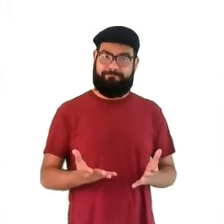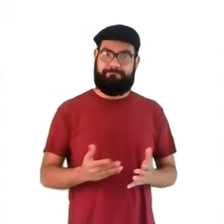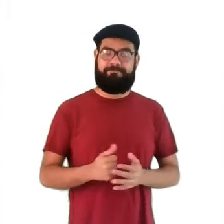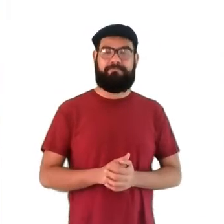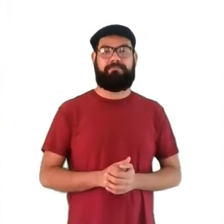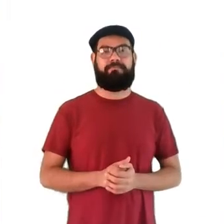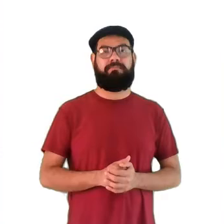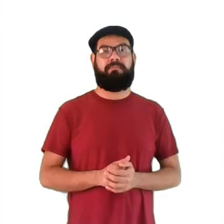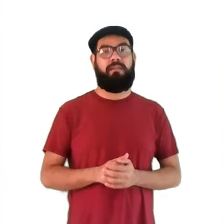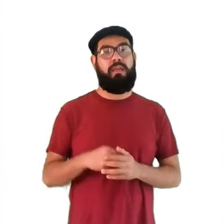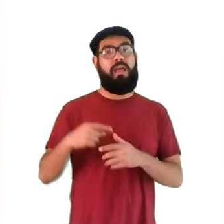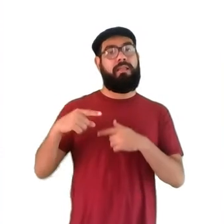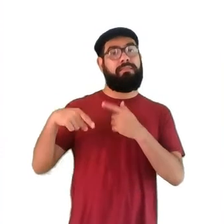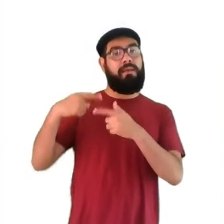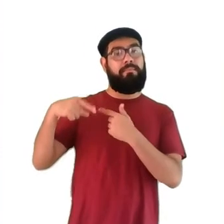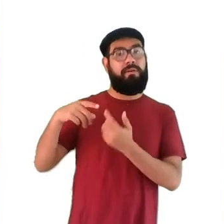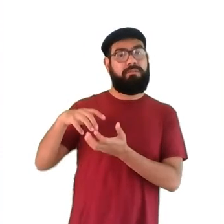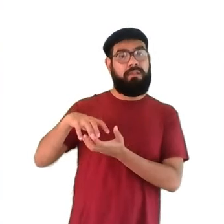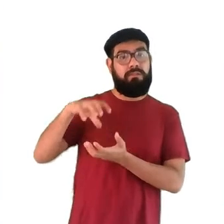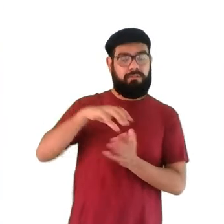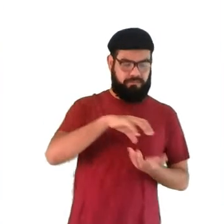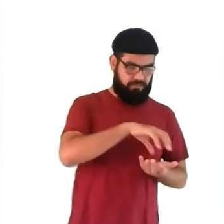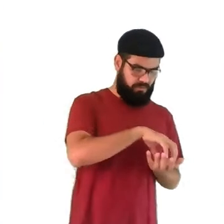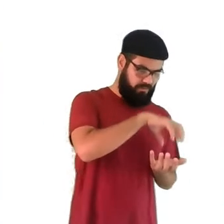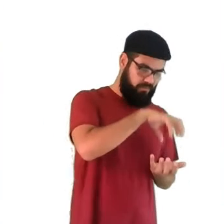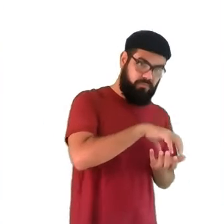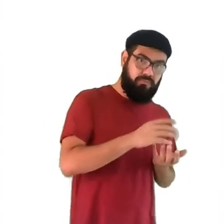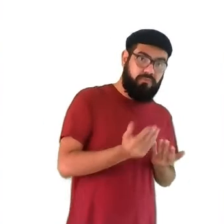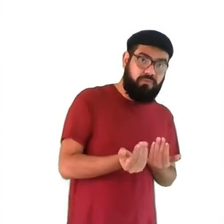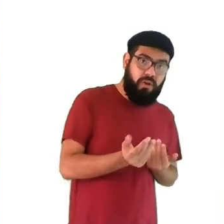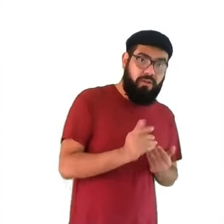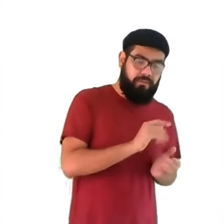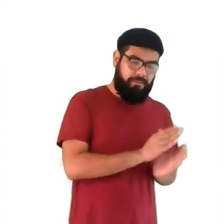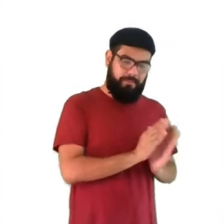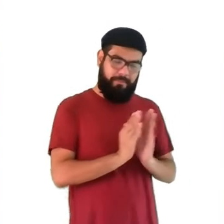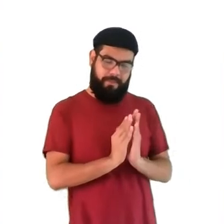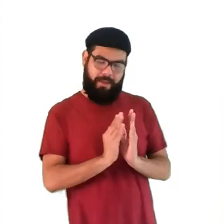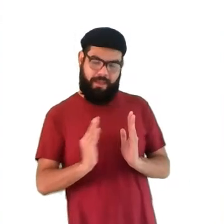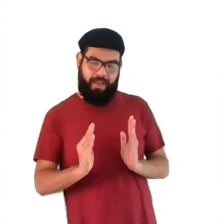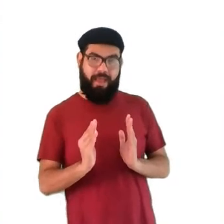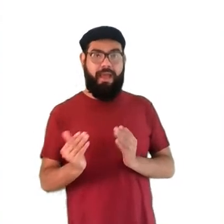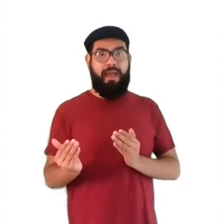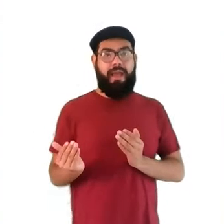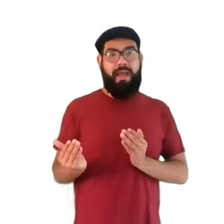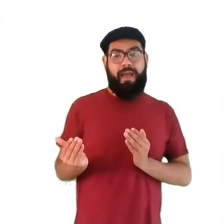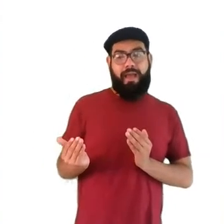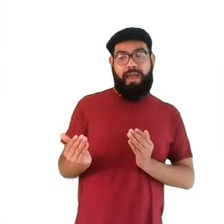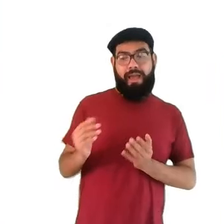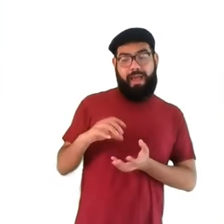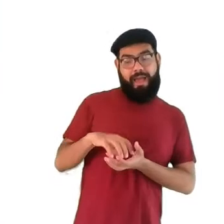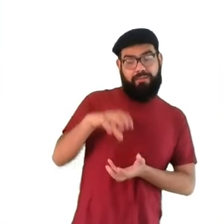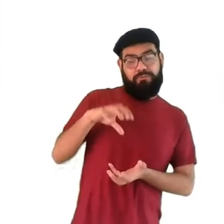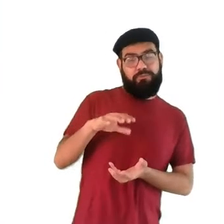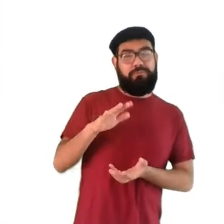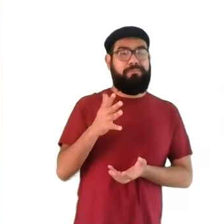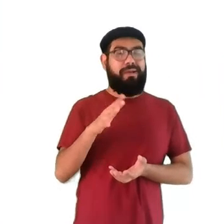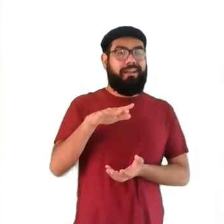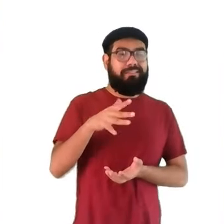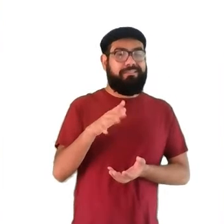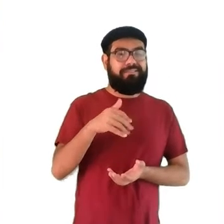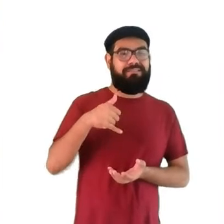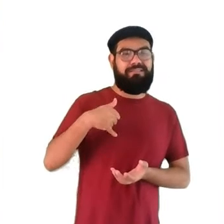Depois do adulto jovem, a gente entra lá na etapa do adulto médio, que é dos 30 aos 40